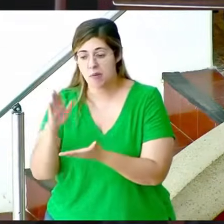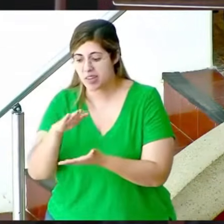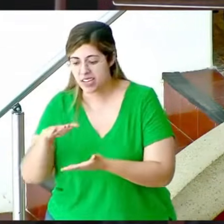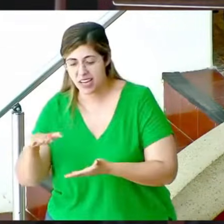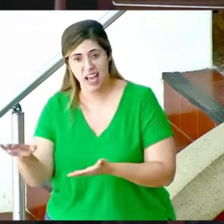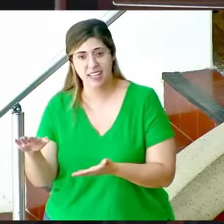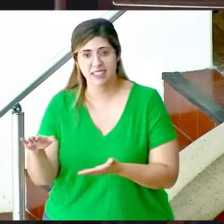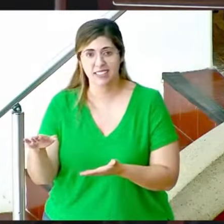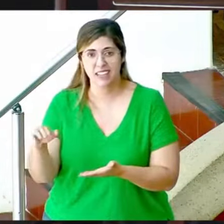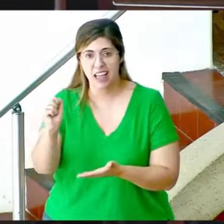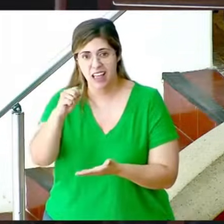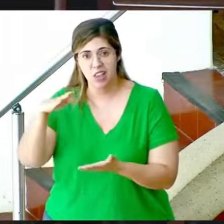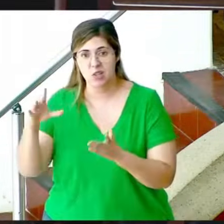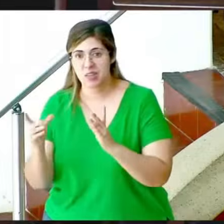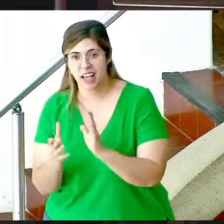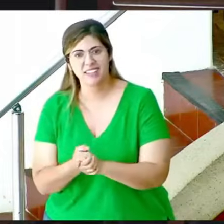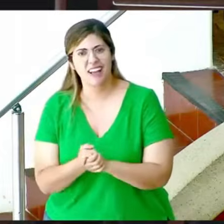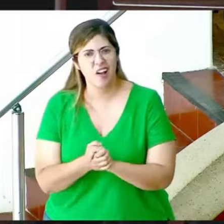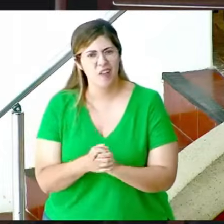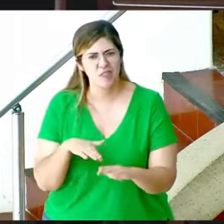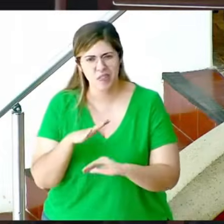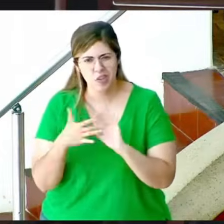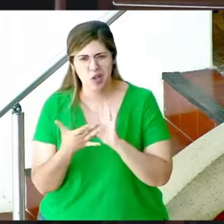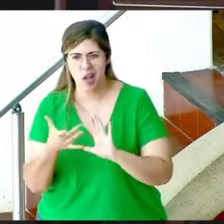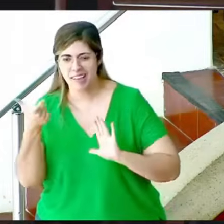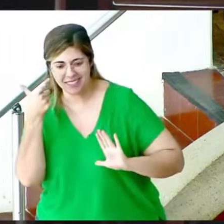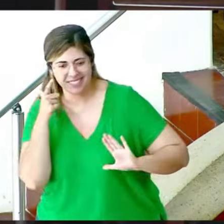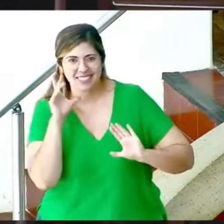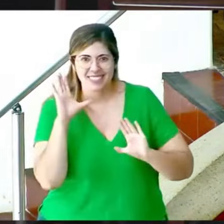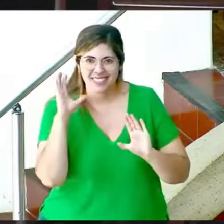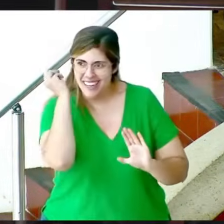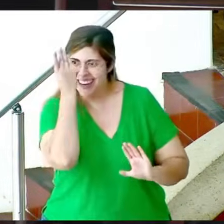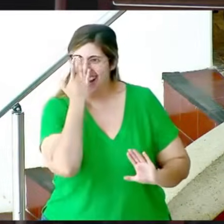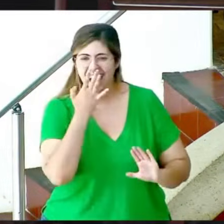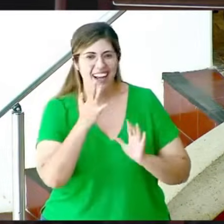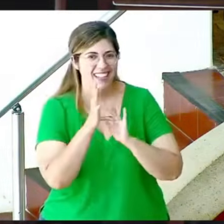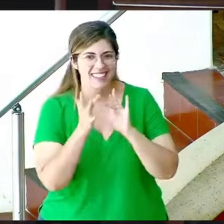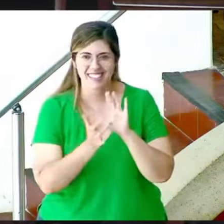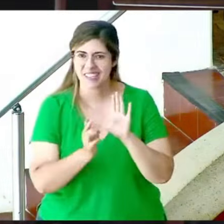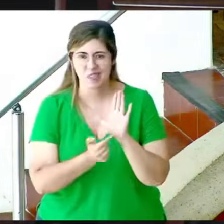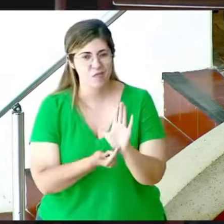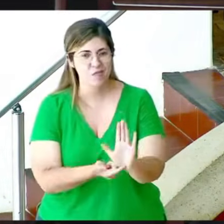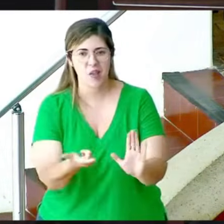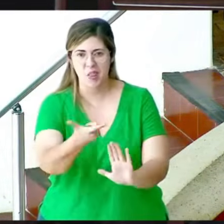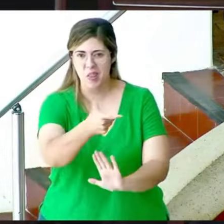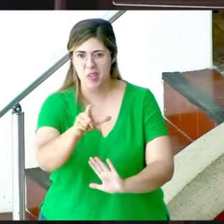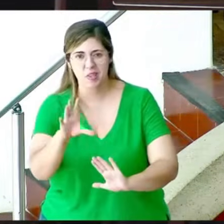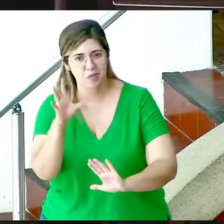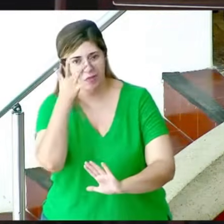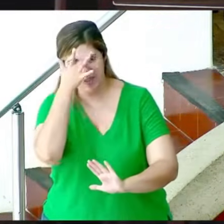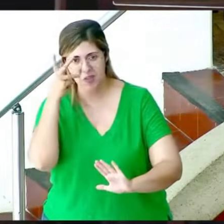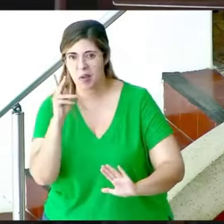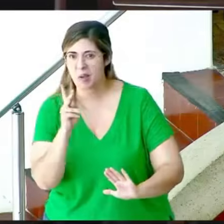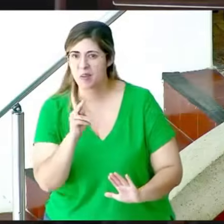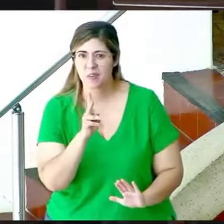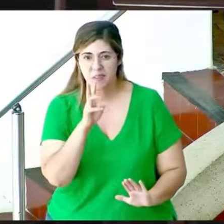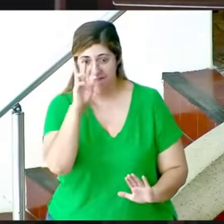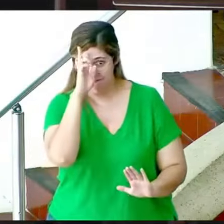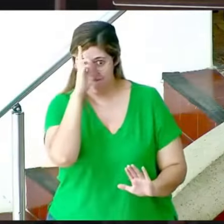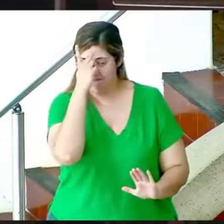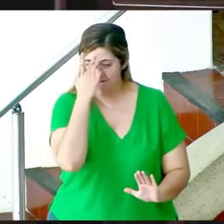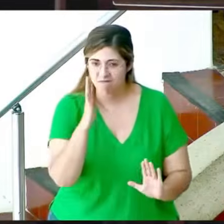sejam alcançadas? Como é que eu não vou reconhecer isso? Porque tudo isso faz parte da hospitalidade. Ou você é ou você